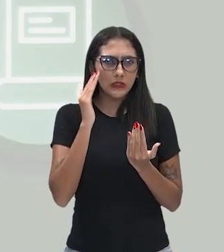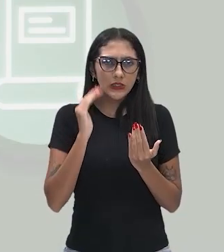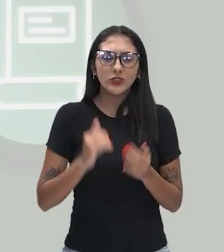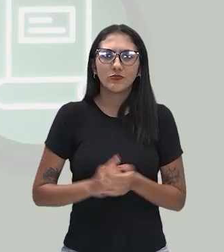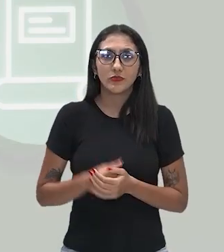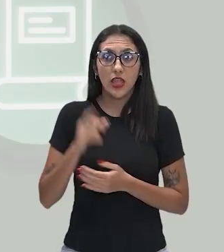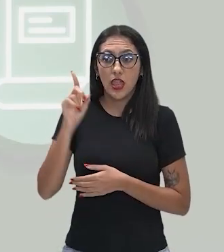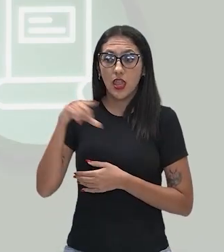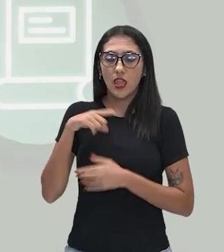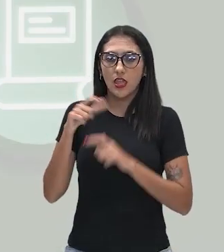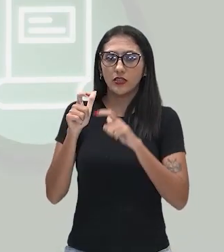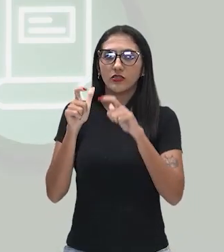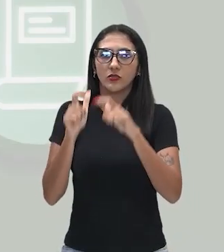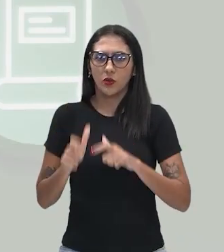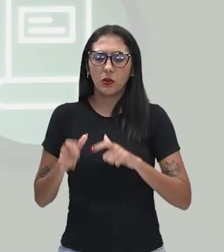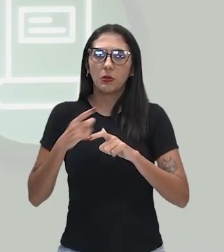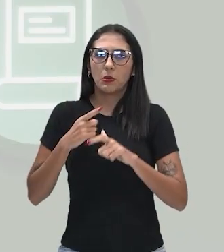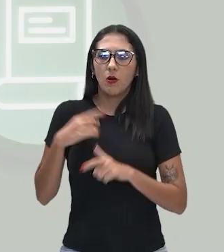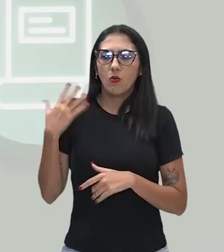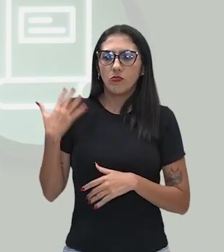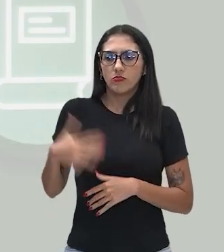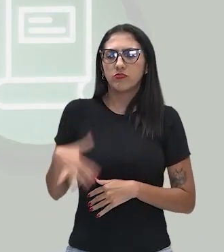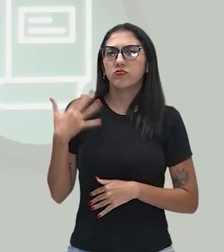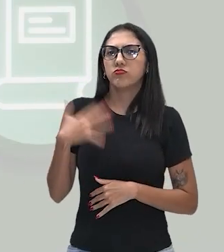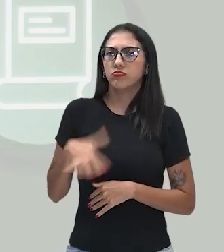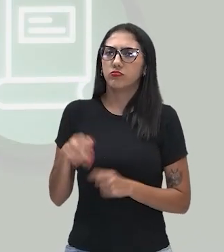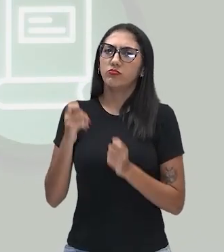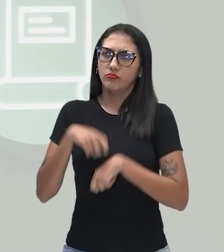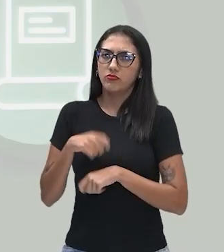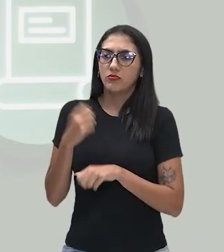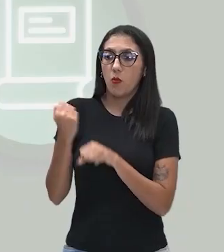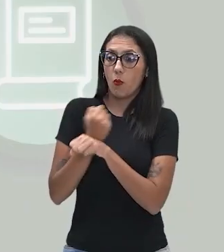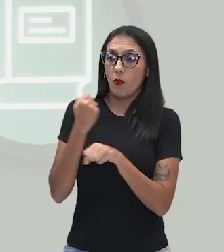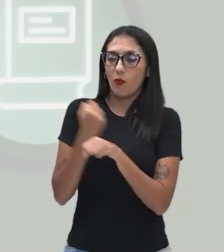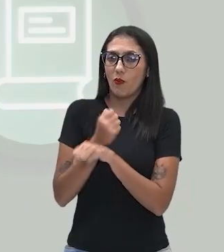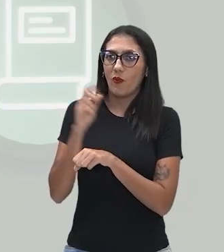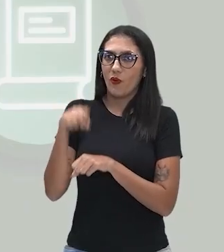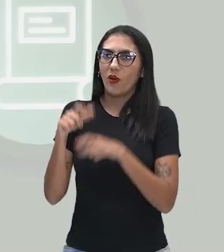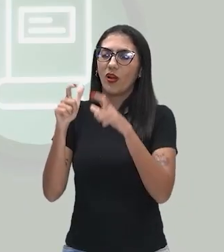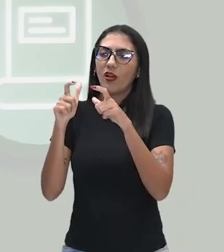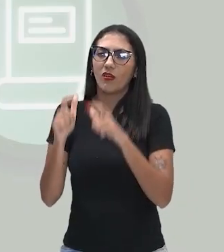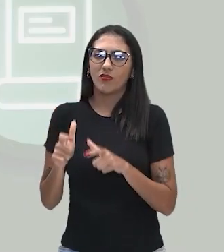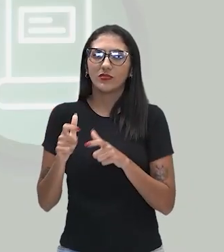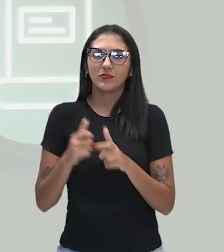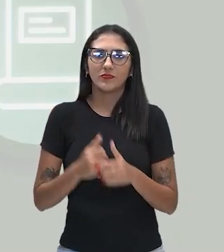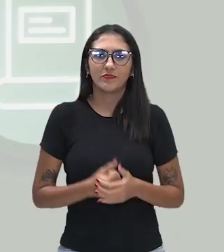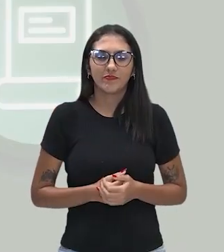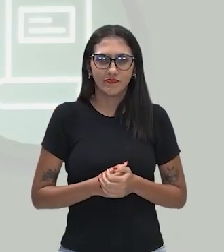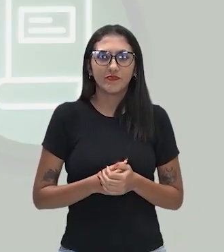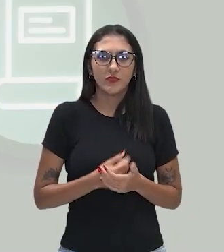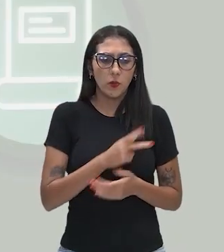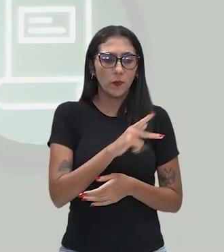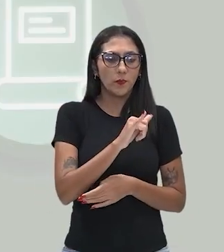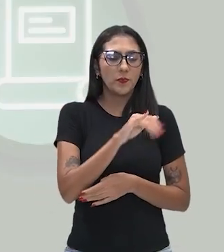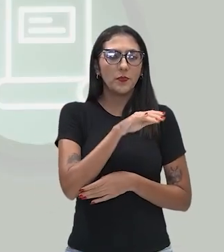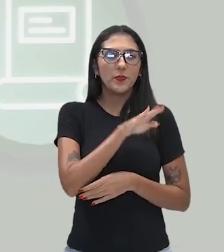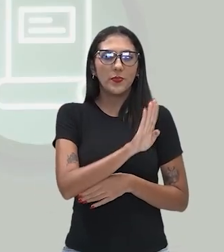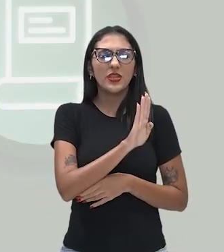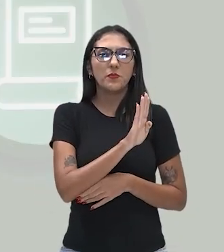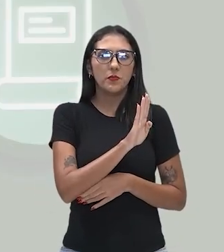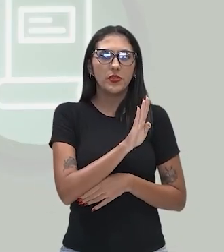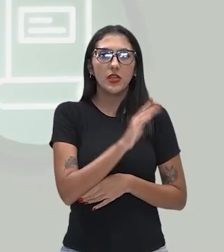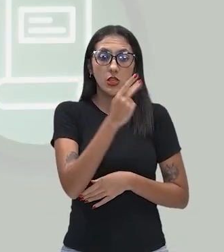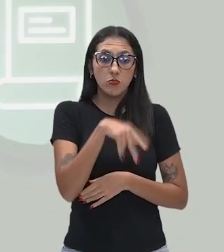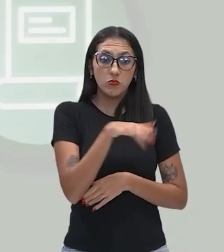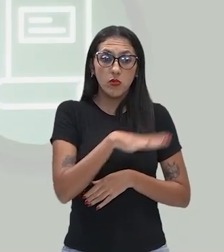quanto valor foi gasto para construir esse laboratório. Ó. O PIB, aí, o Produto Interno Bruto de uma cidade